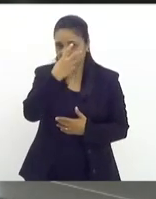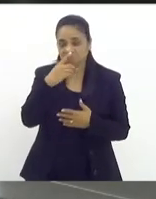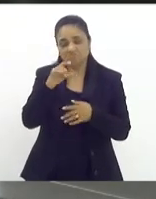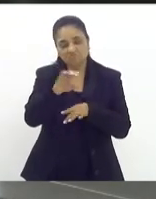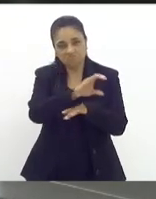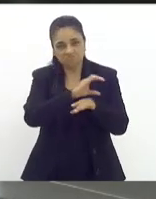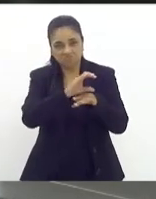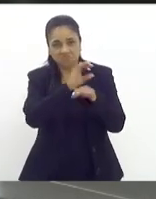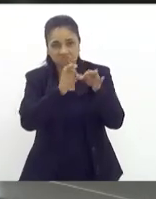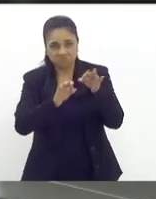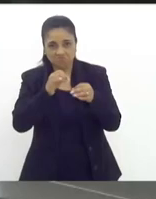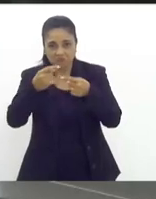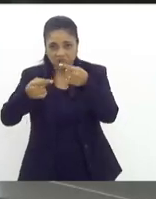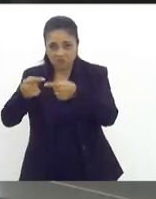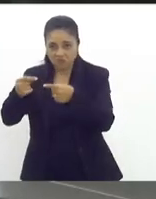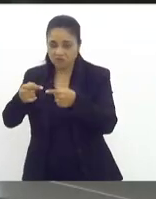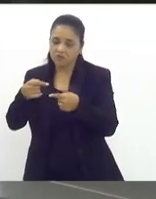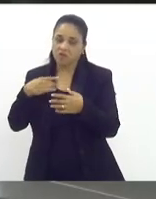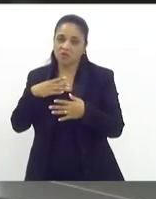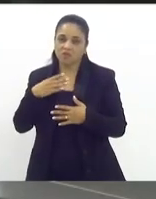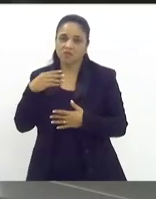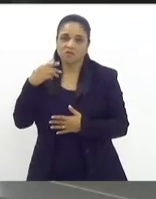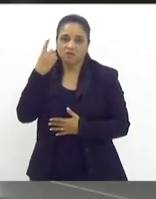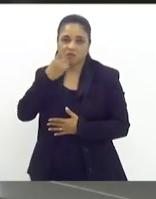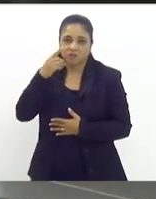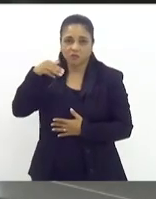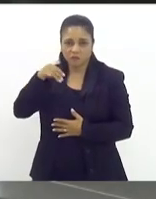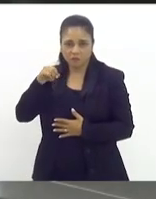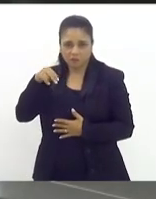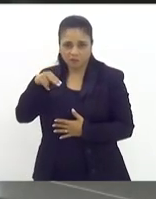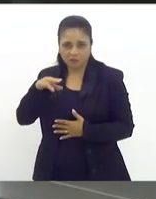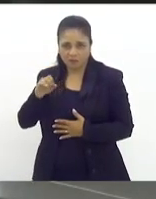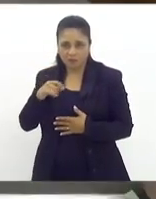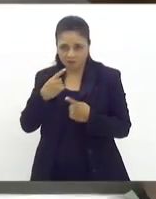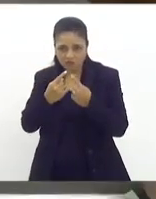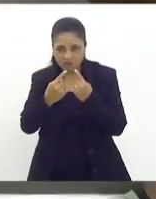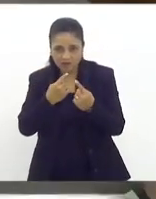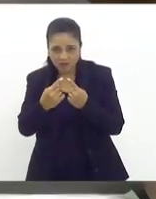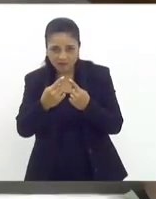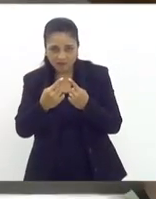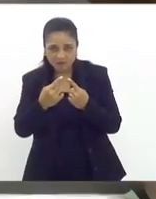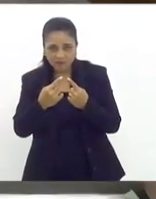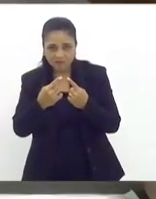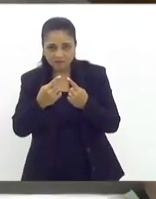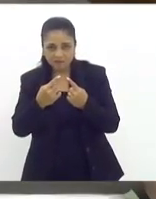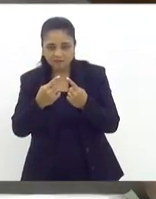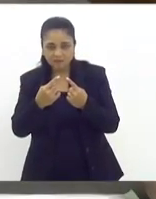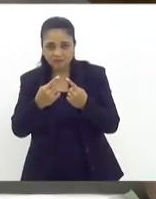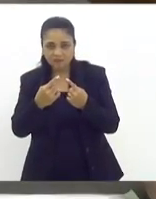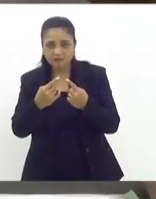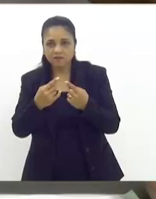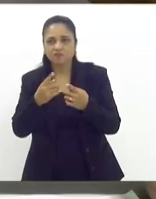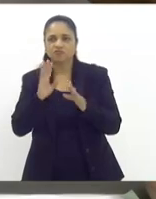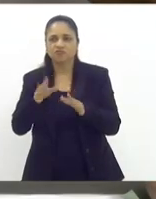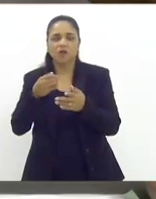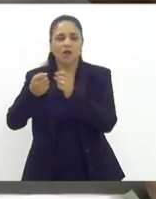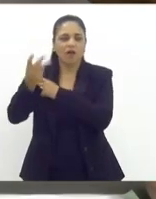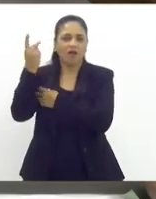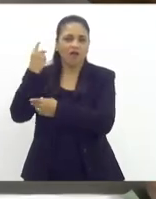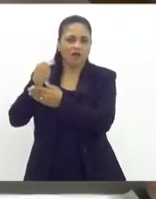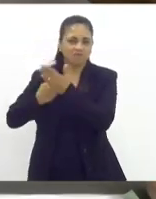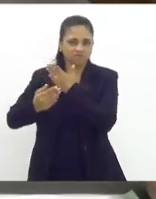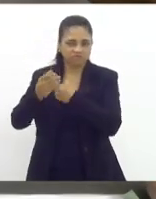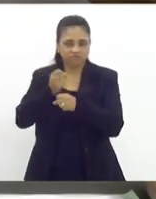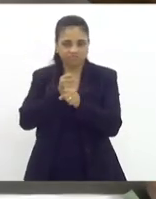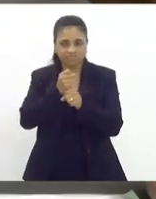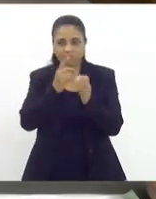Em discussão... Para discutir rapidamente. São aquelas passagens nas estradas? Exatamente. É para isso, né? É isso. A gente fez há muitos anos atrás um